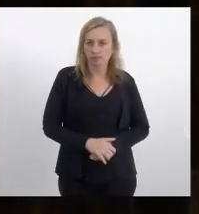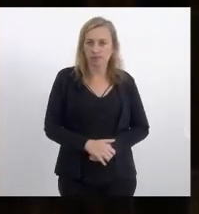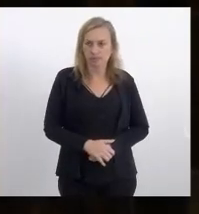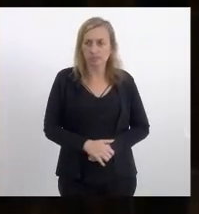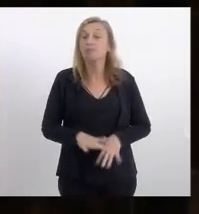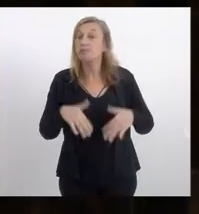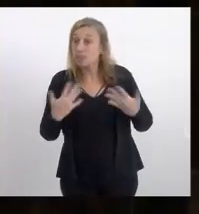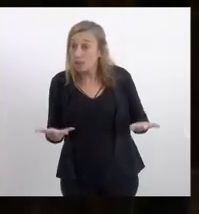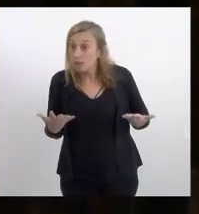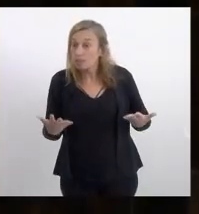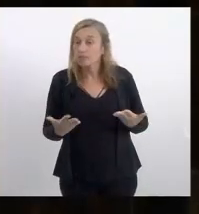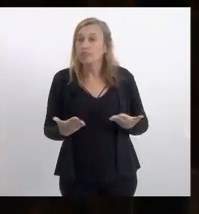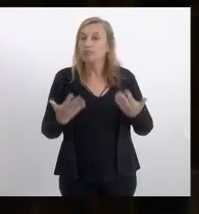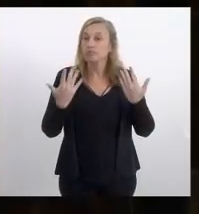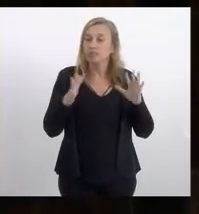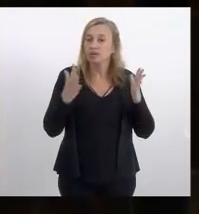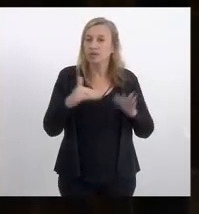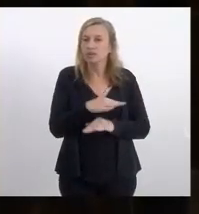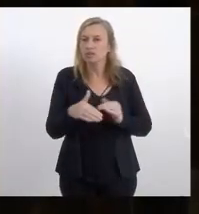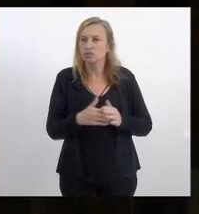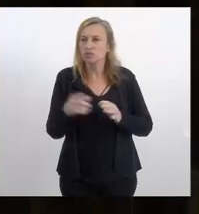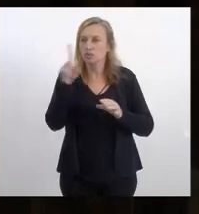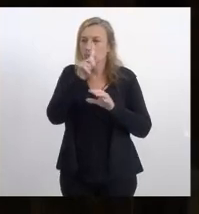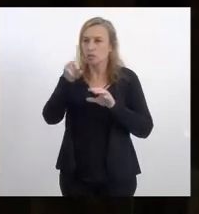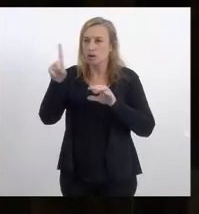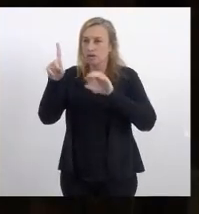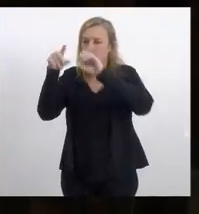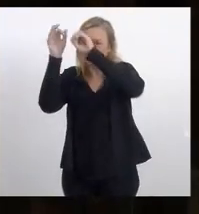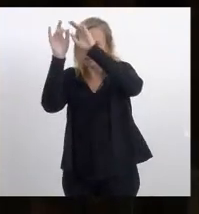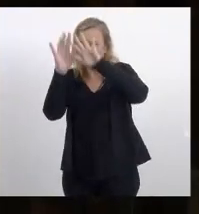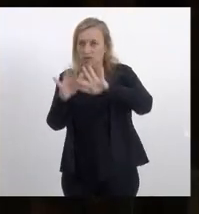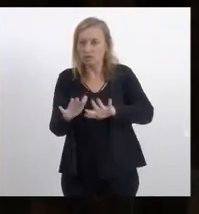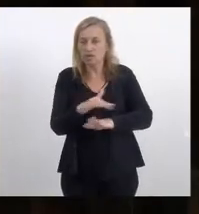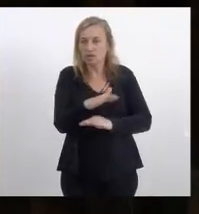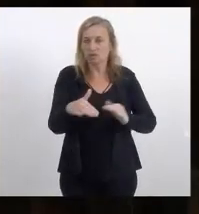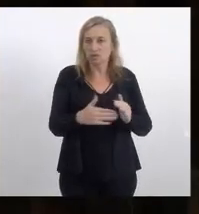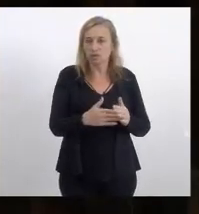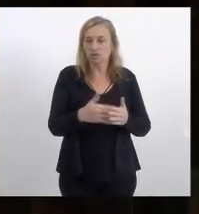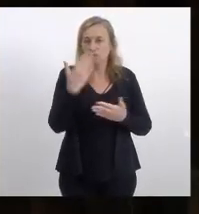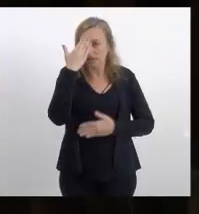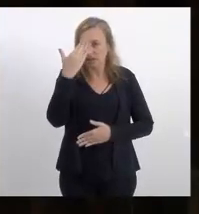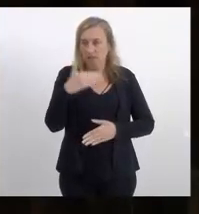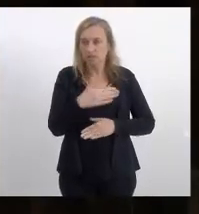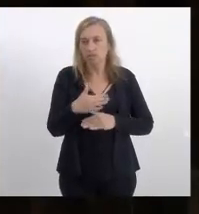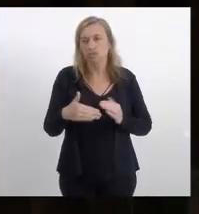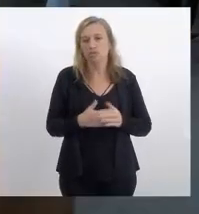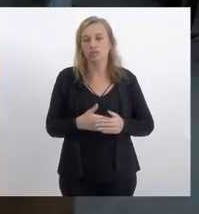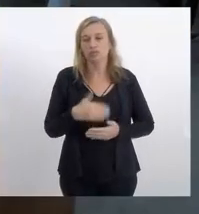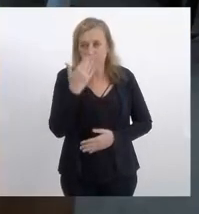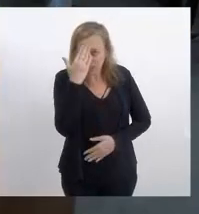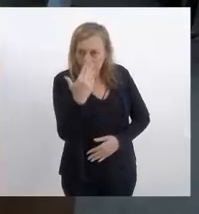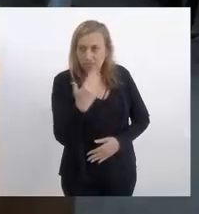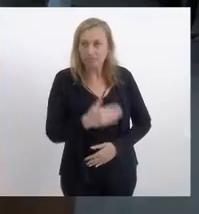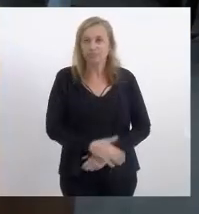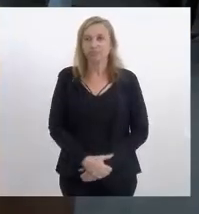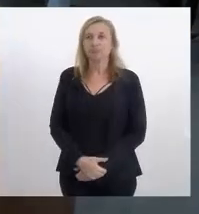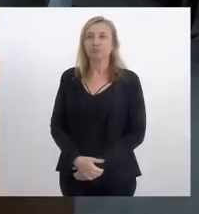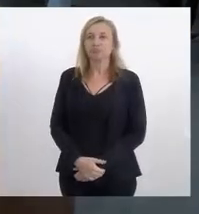então eu Saúdo a todos com a paz do Senhor Jesus Cristo que Deus abençoe a todos muito obrigado a todos obrigado